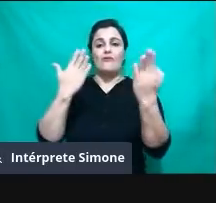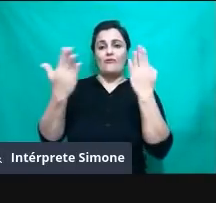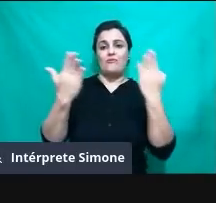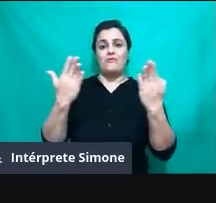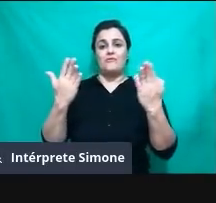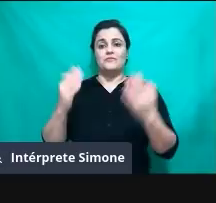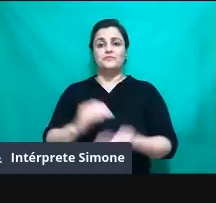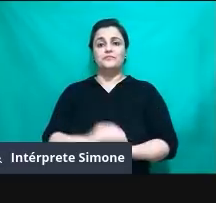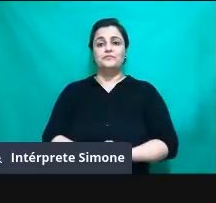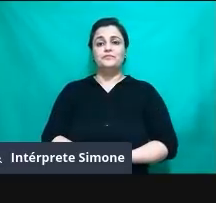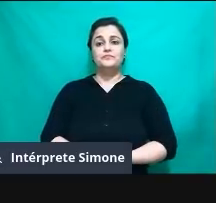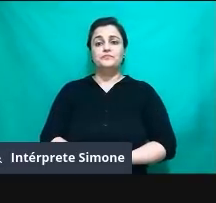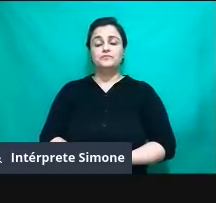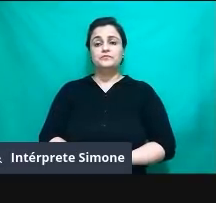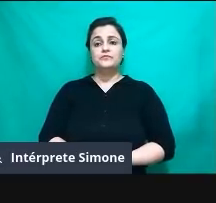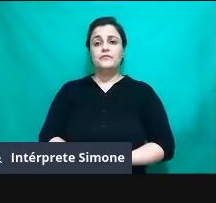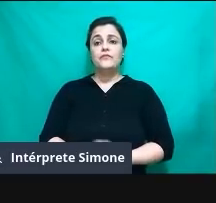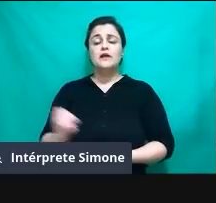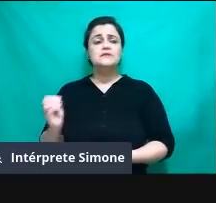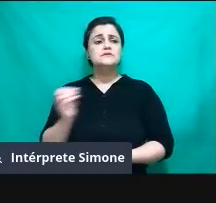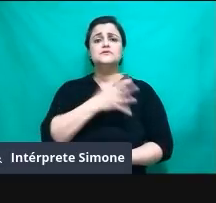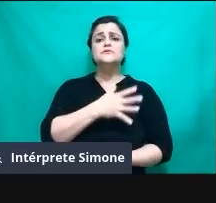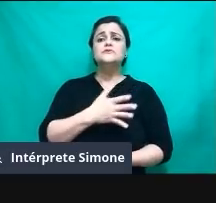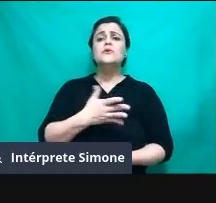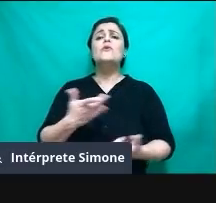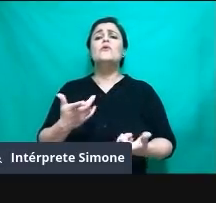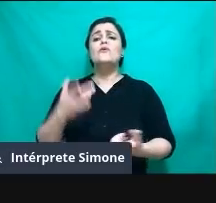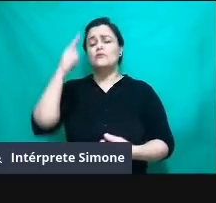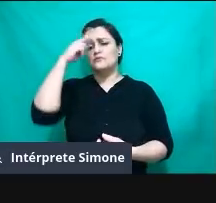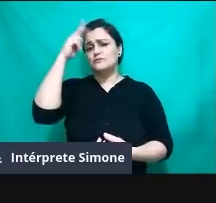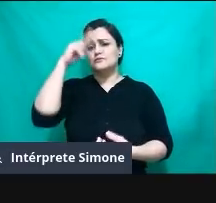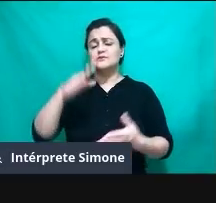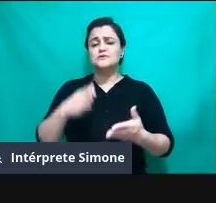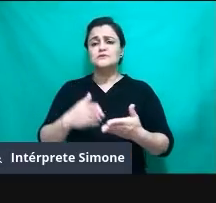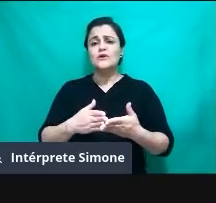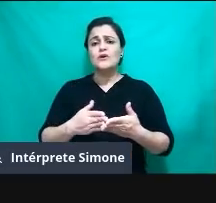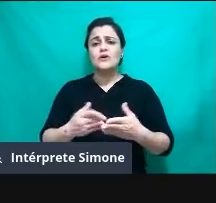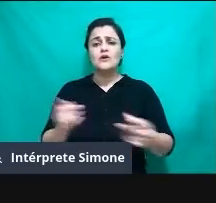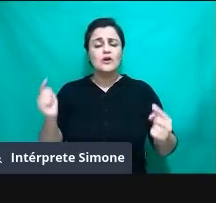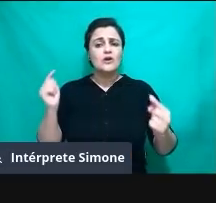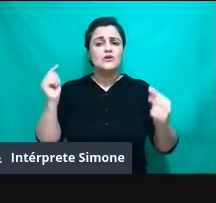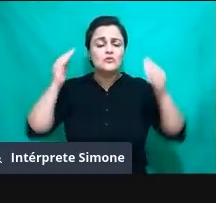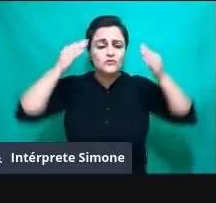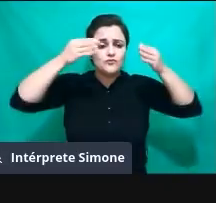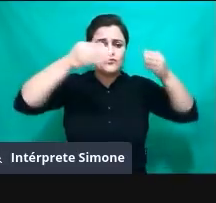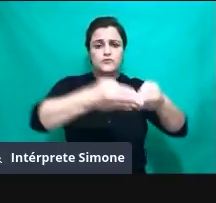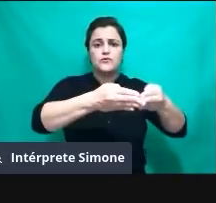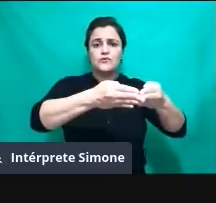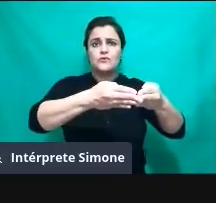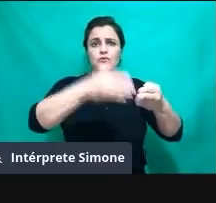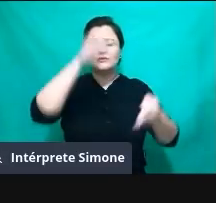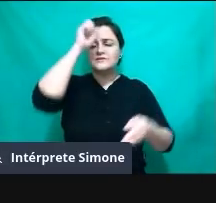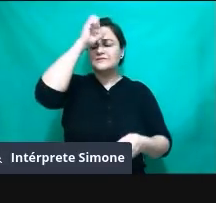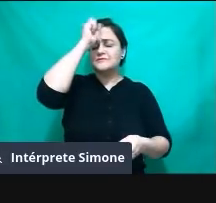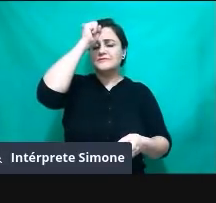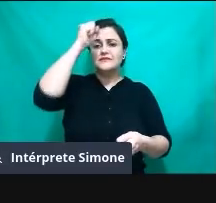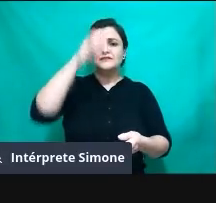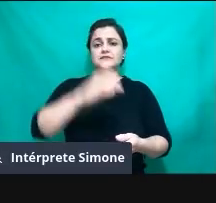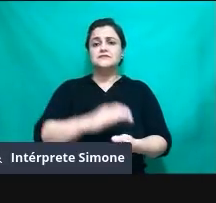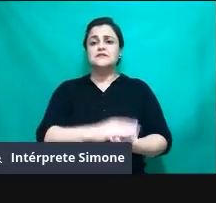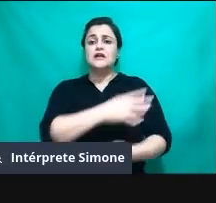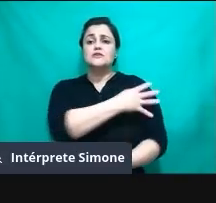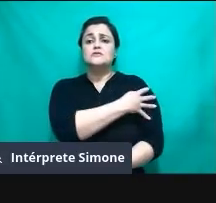algumas novidades dentro do objeto de conhecimento do 4º ano. Ou seja, vem